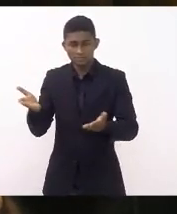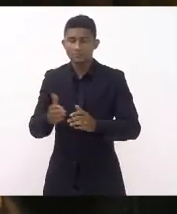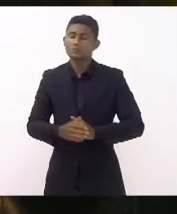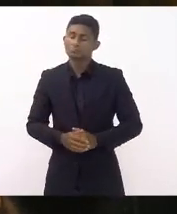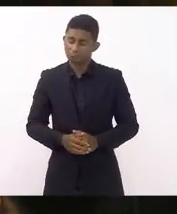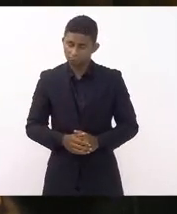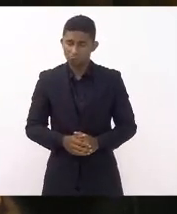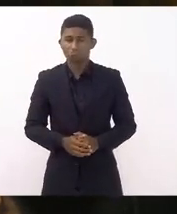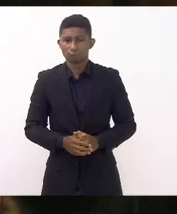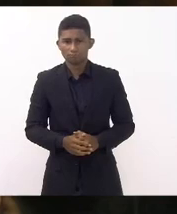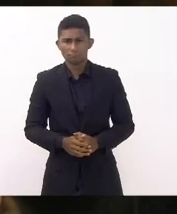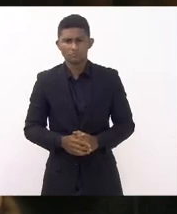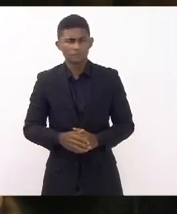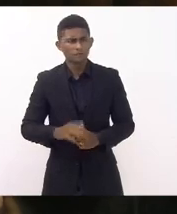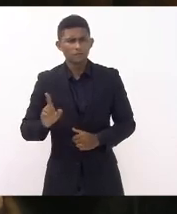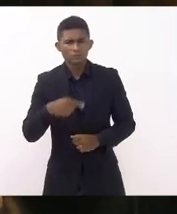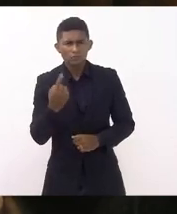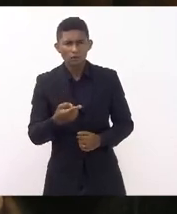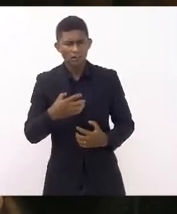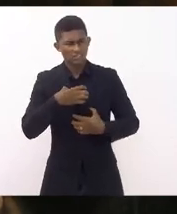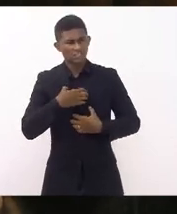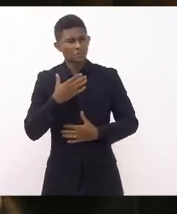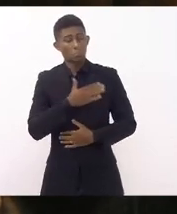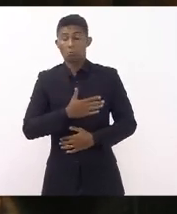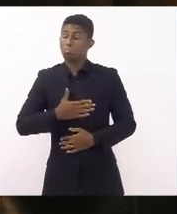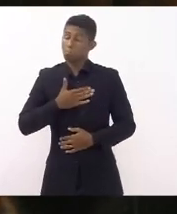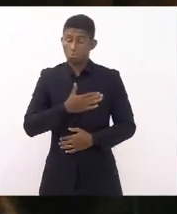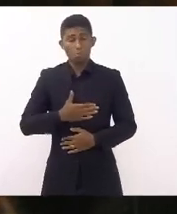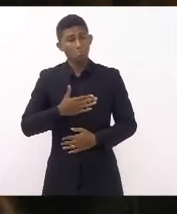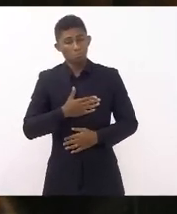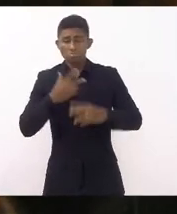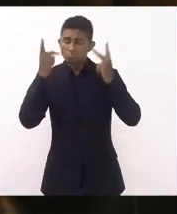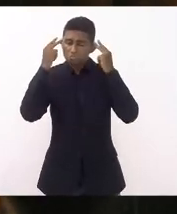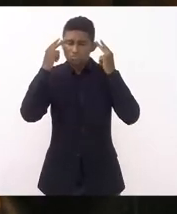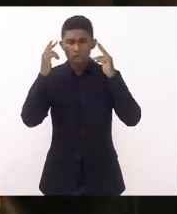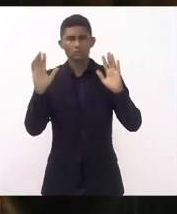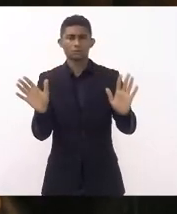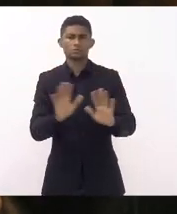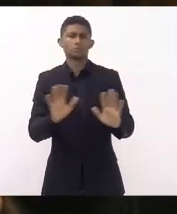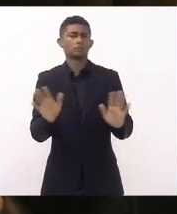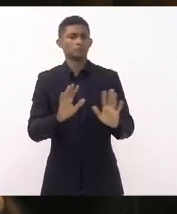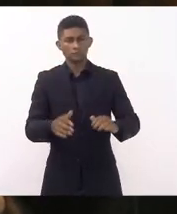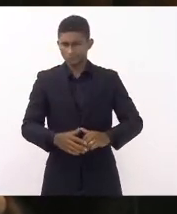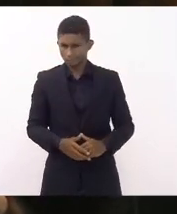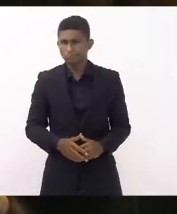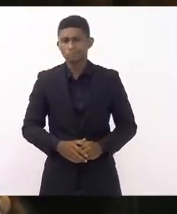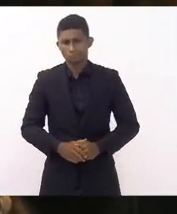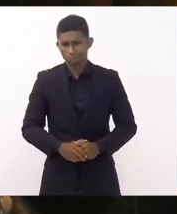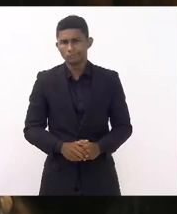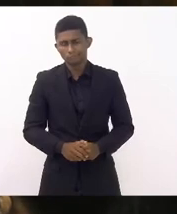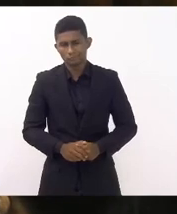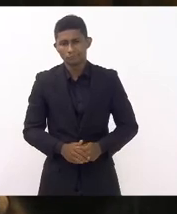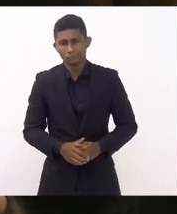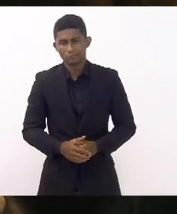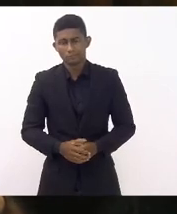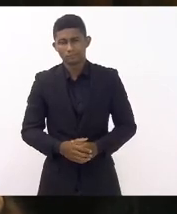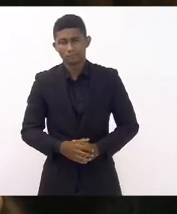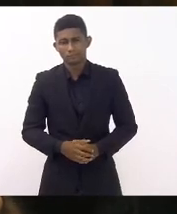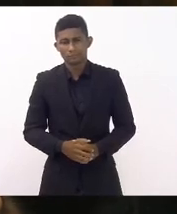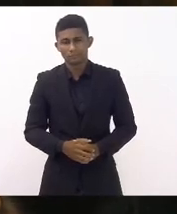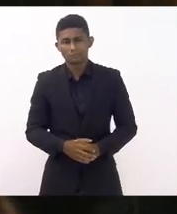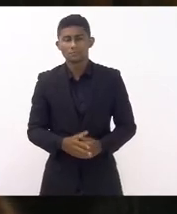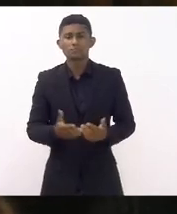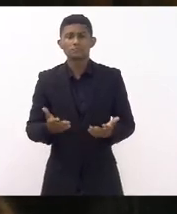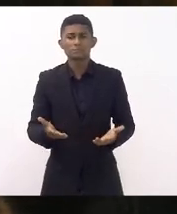não estão satisfeitos com o que está acontecendo. Não estão satisfeitos.